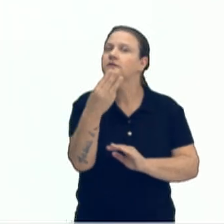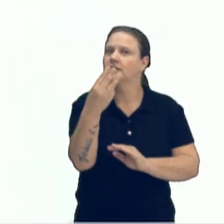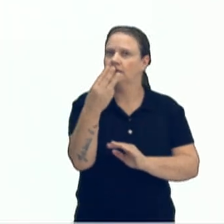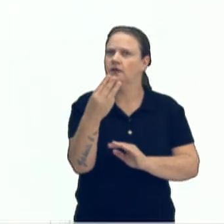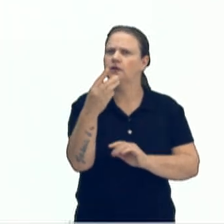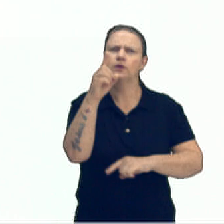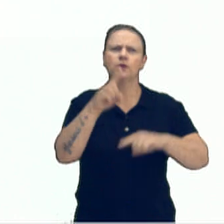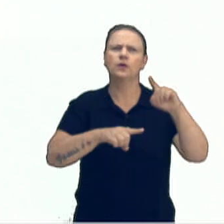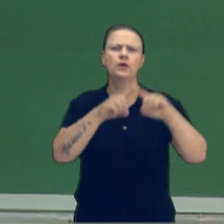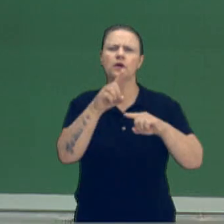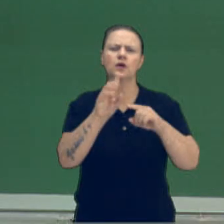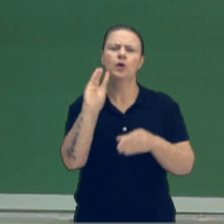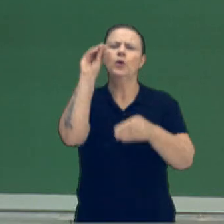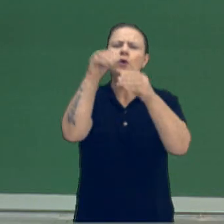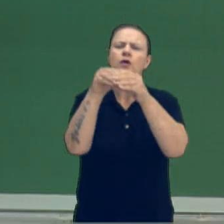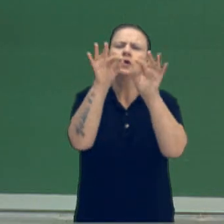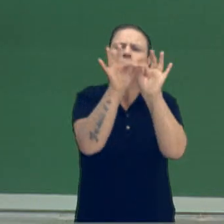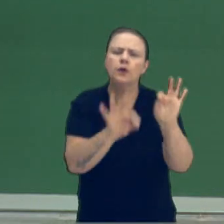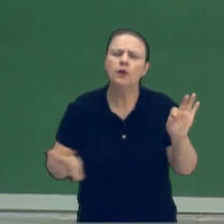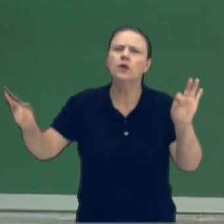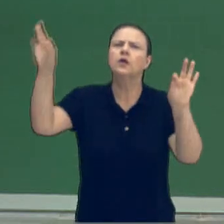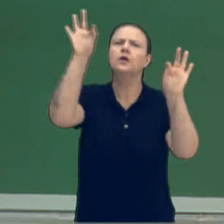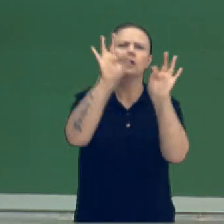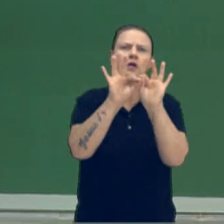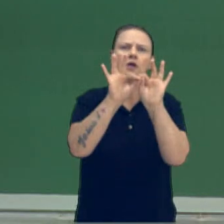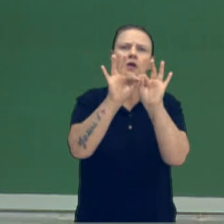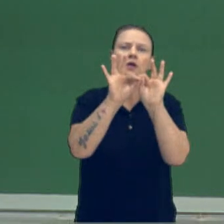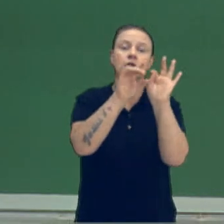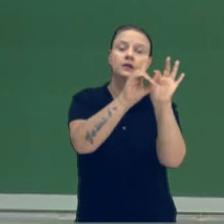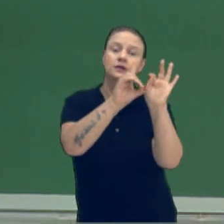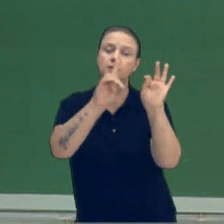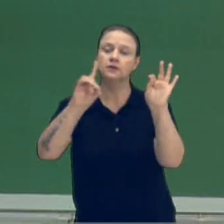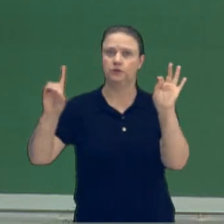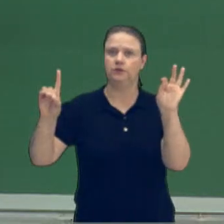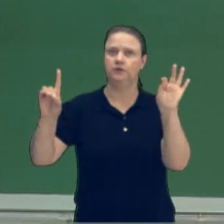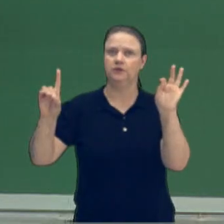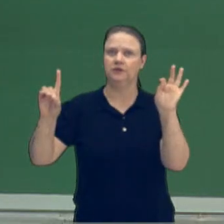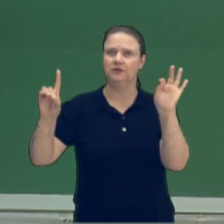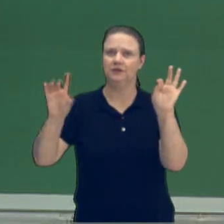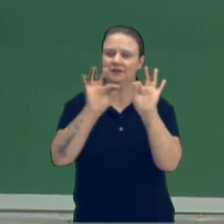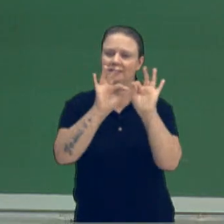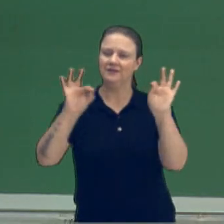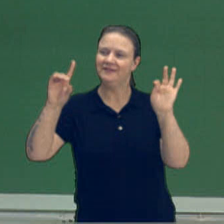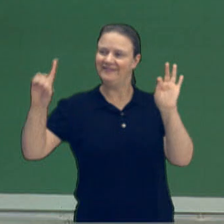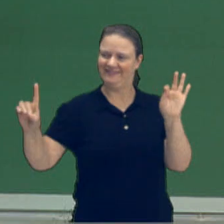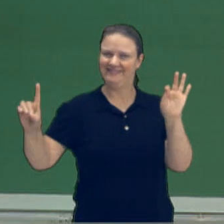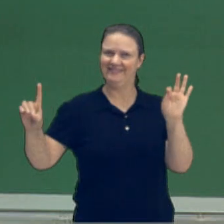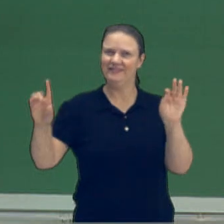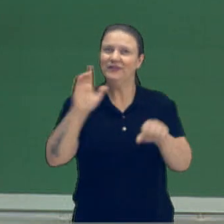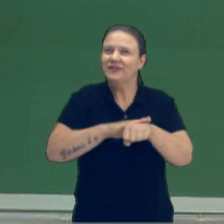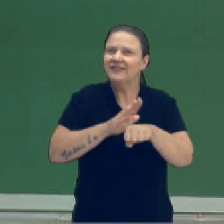representa o diâmetro? Vamos ter que lembrar lá o que é o diâmetro, tá certo? Mais um tempinho para vocês pensarem.